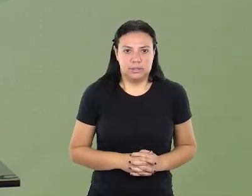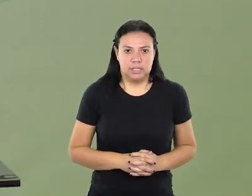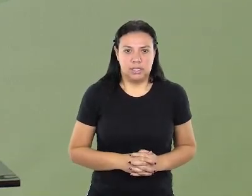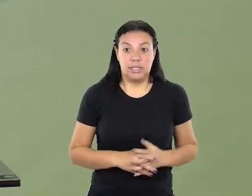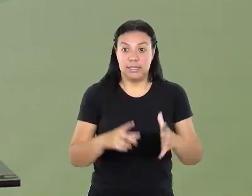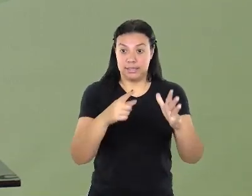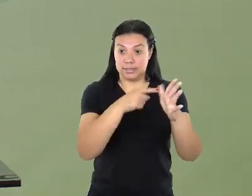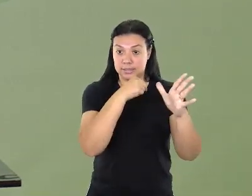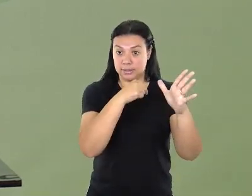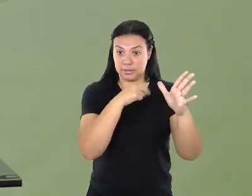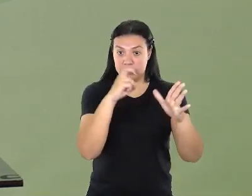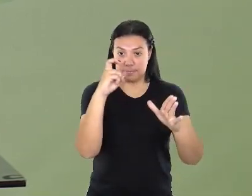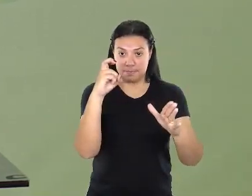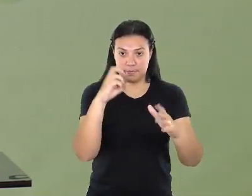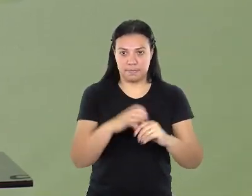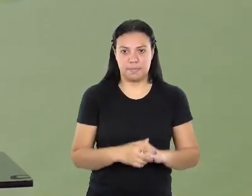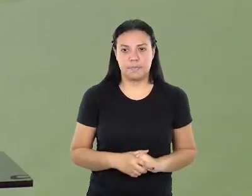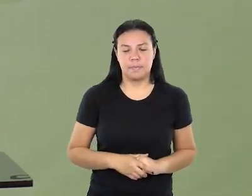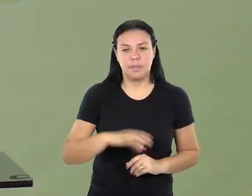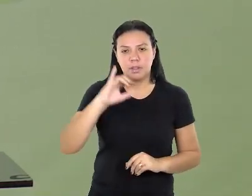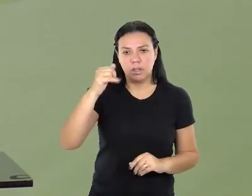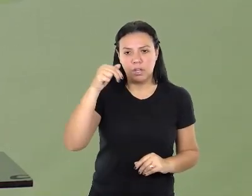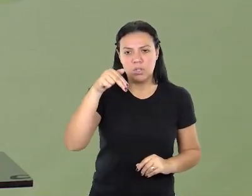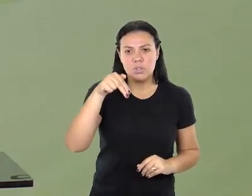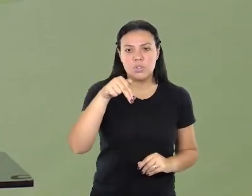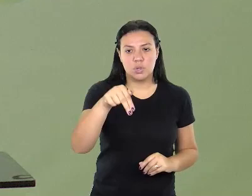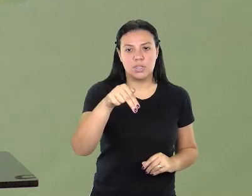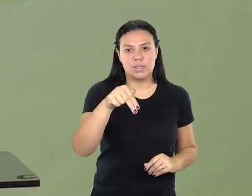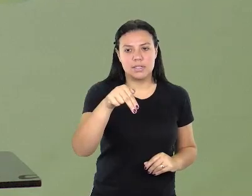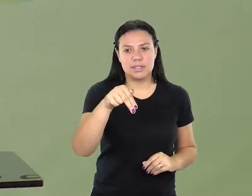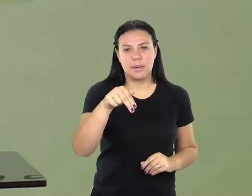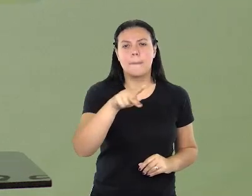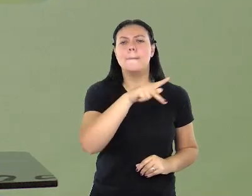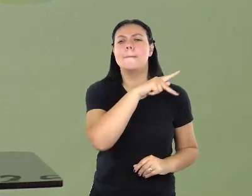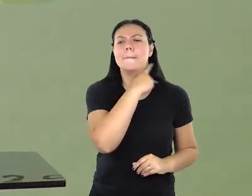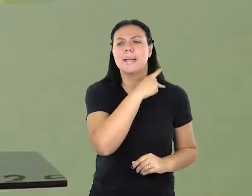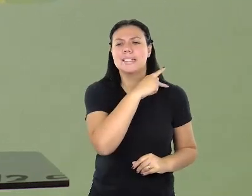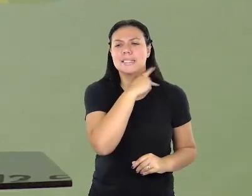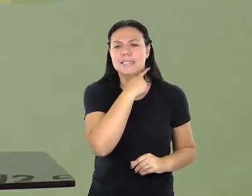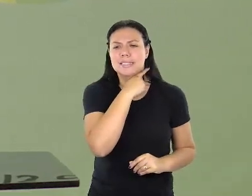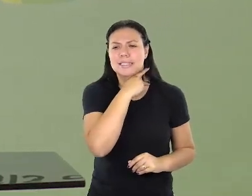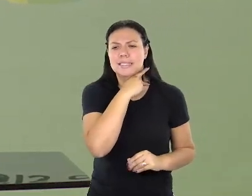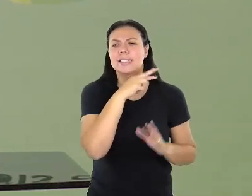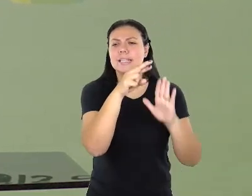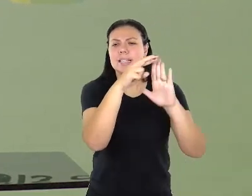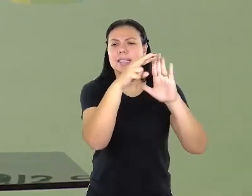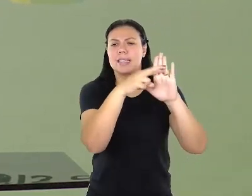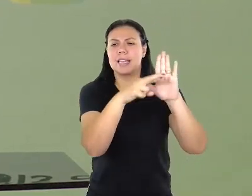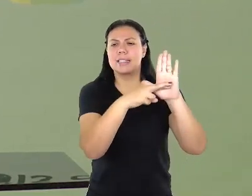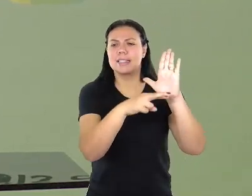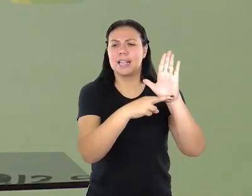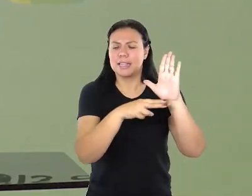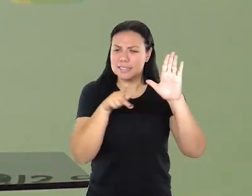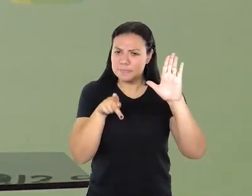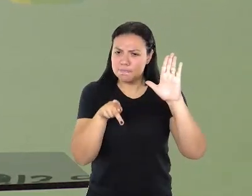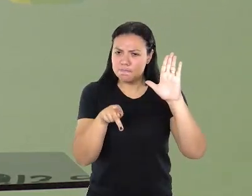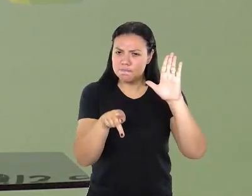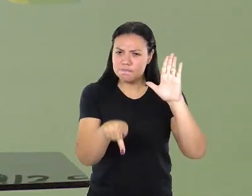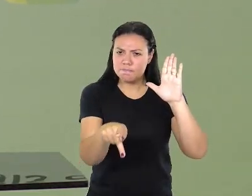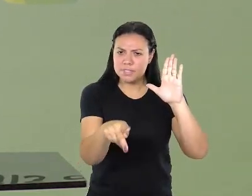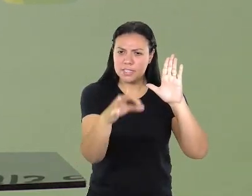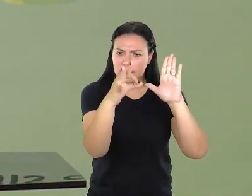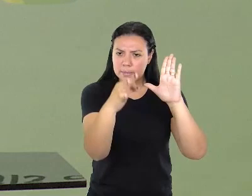Quinto lugar, Jonas era presbiteriano, ortodoxo, mas vivia como